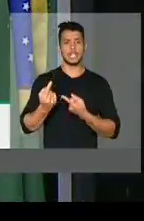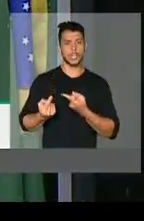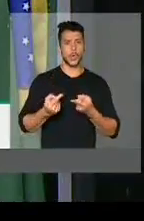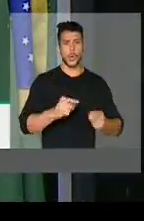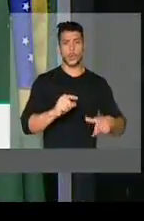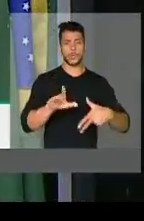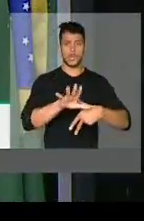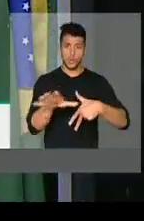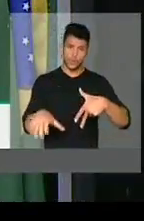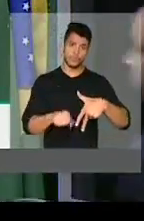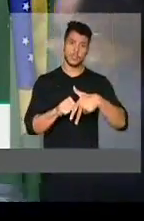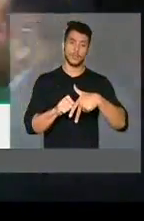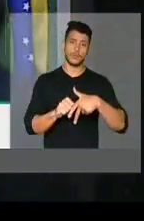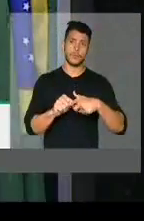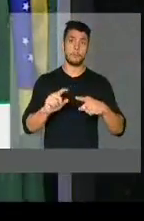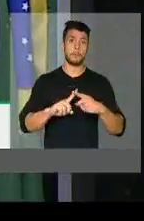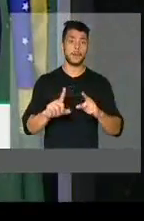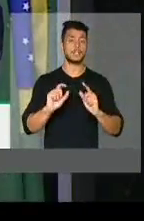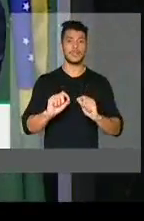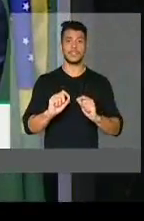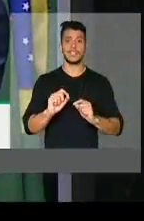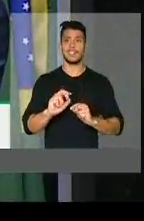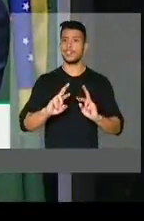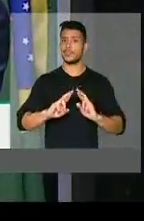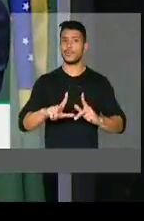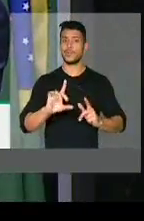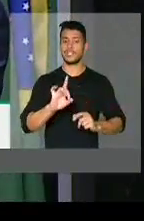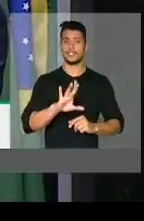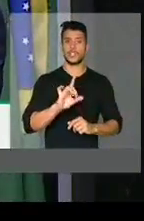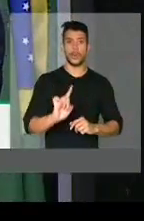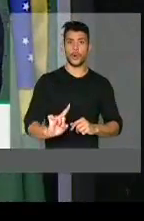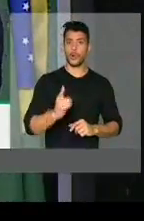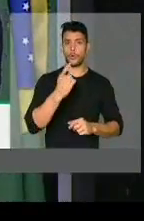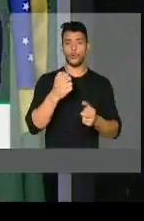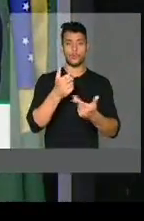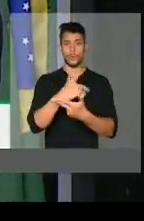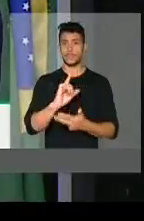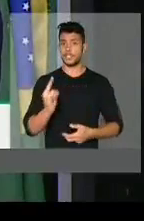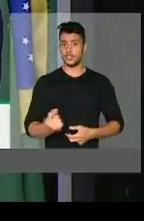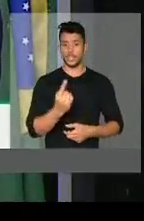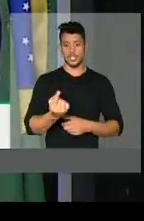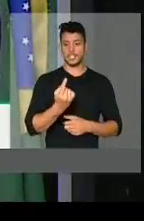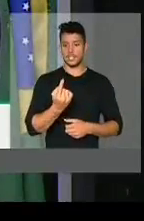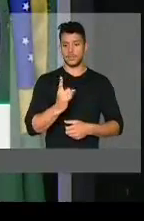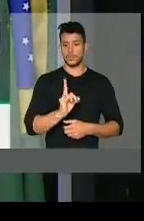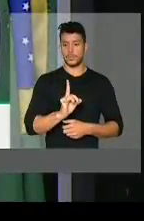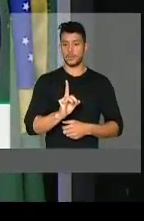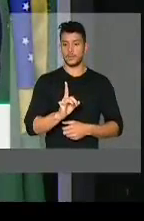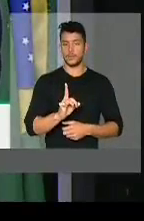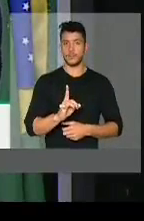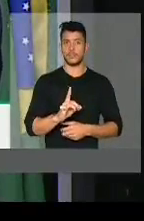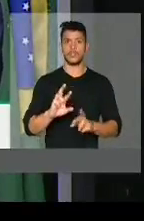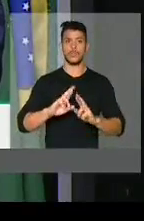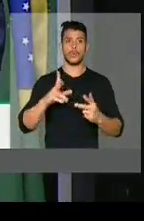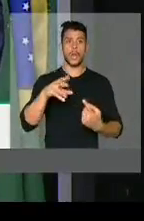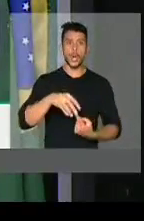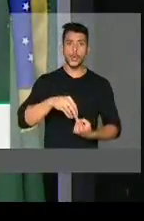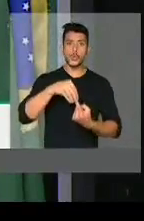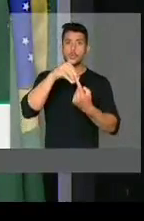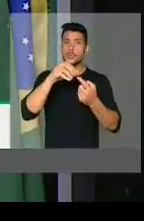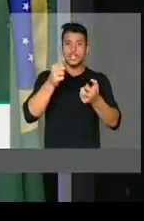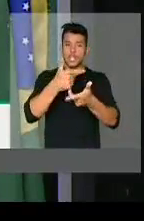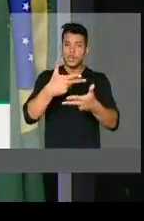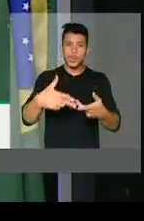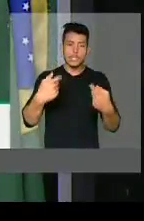seguir enfrentando, este não pode ser uma pauta solitária, uma ideia uníssona e